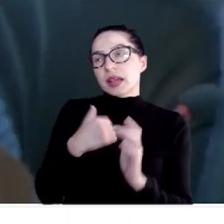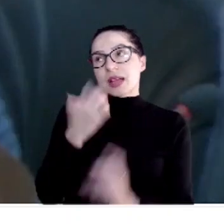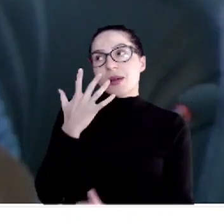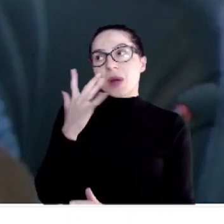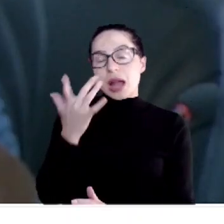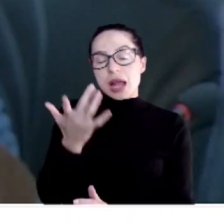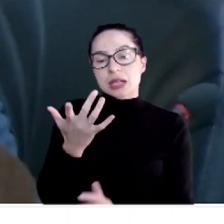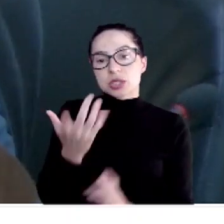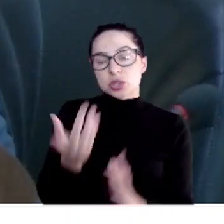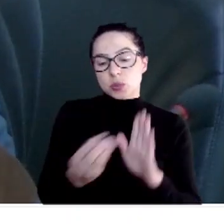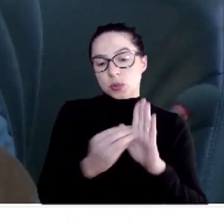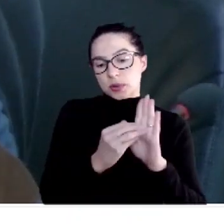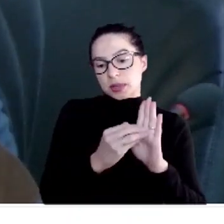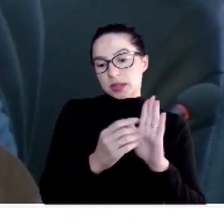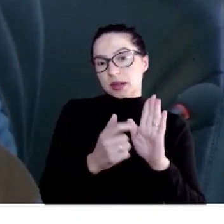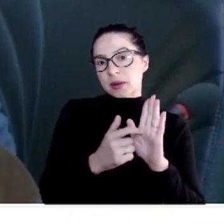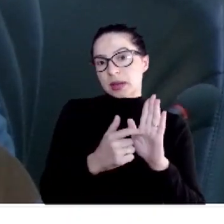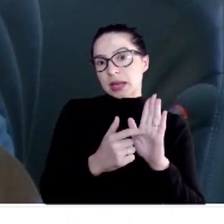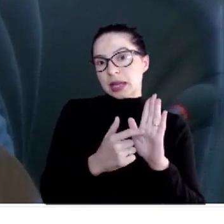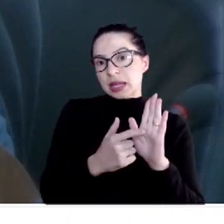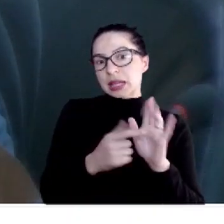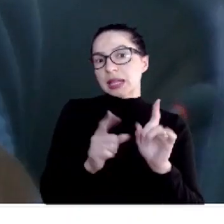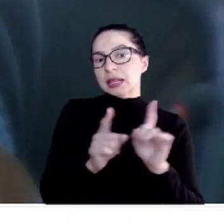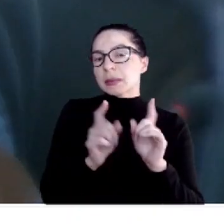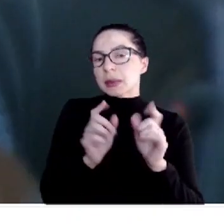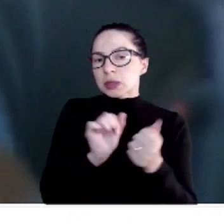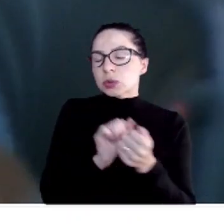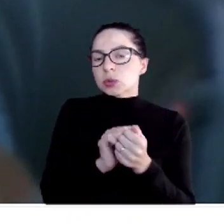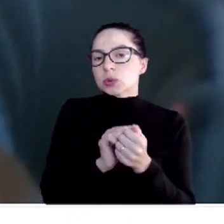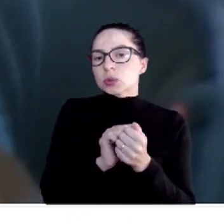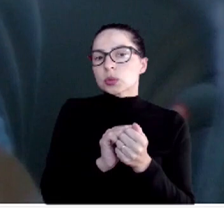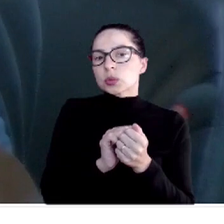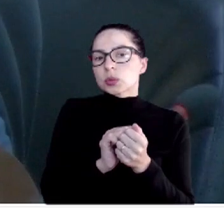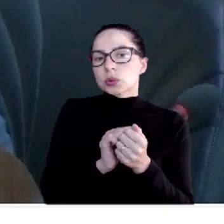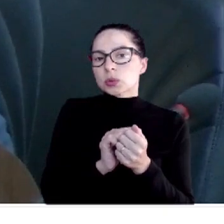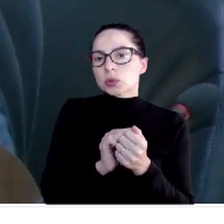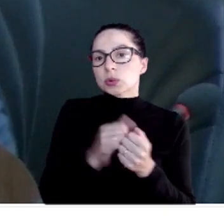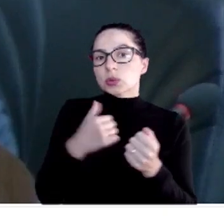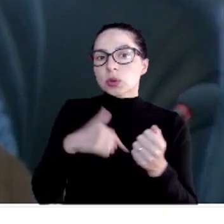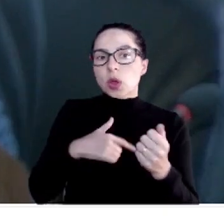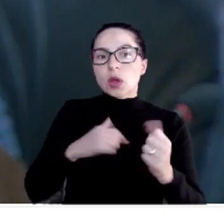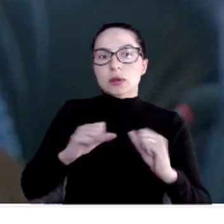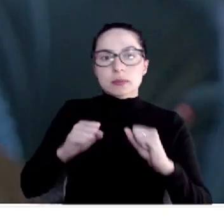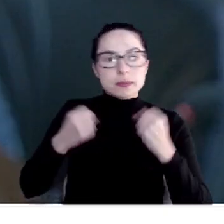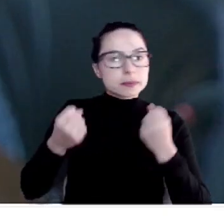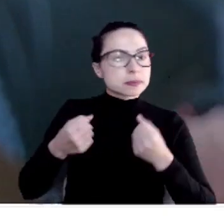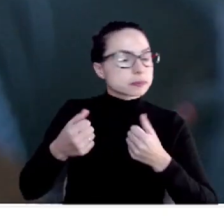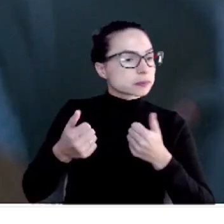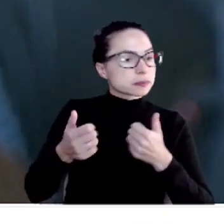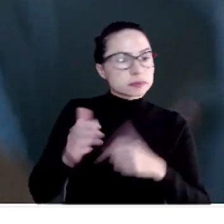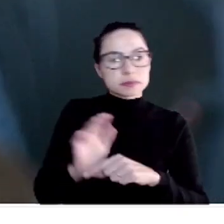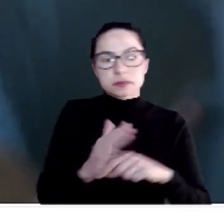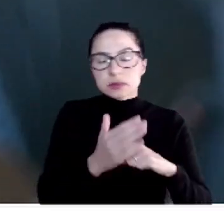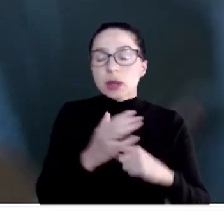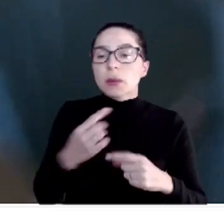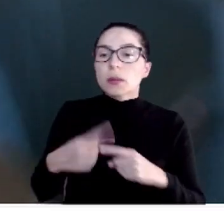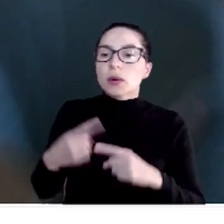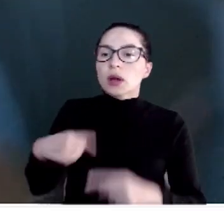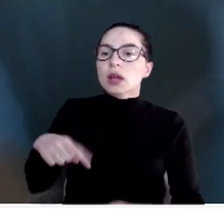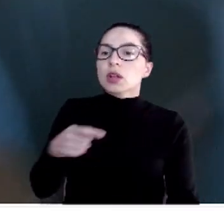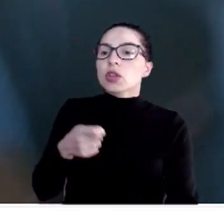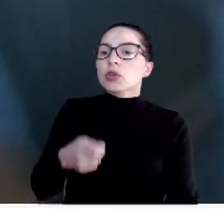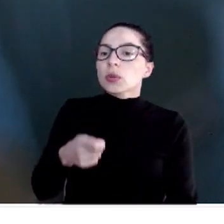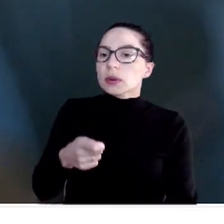moção também, atrás dela, estamos sendo proativos. Por que nós estamos cobrando? Nós estamos cobrando um protocolo